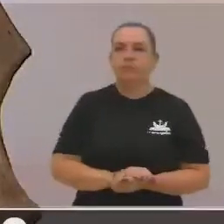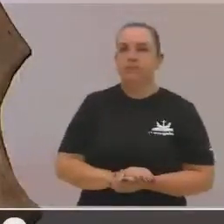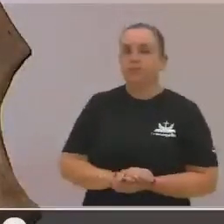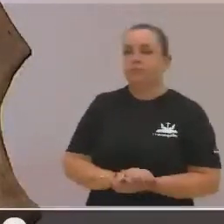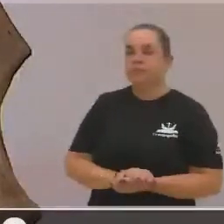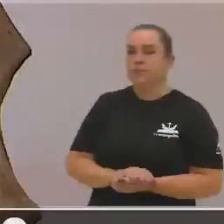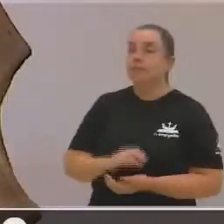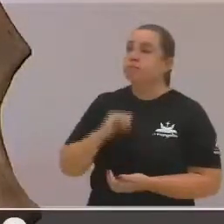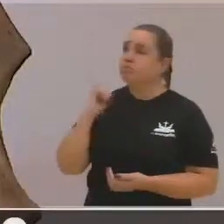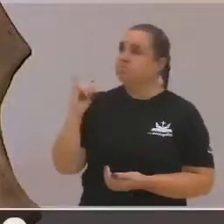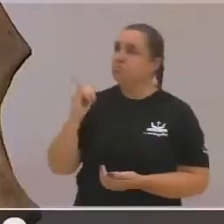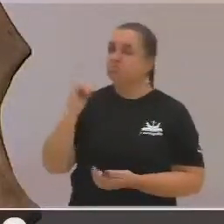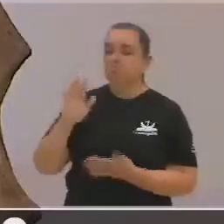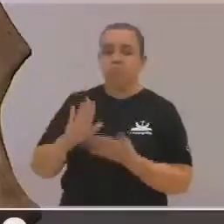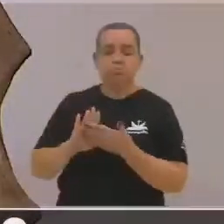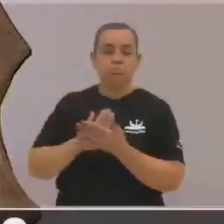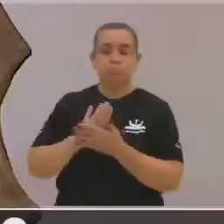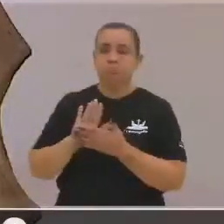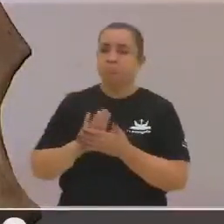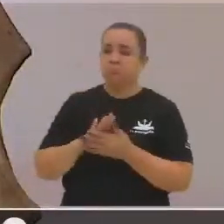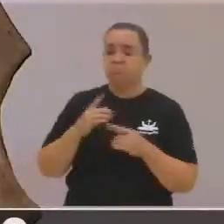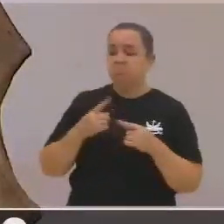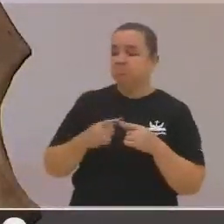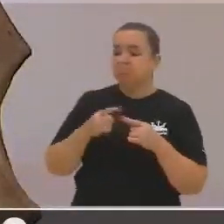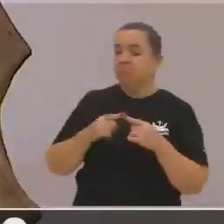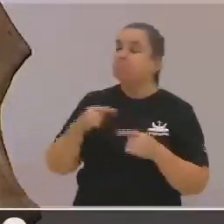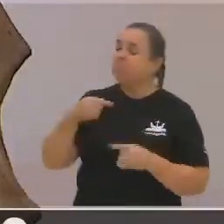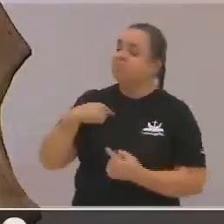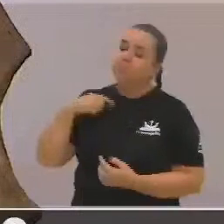Nada me importa, eu vou